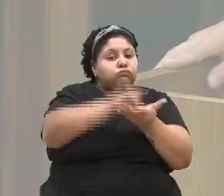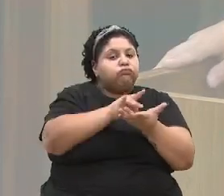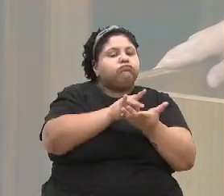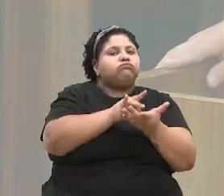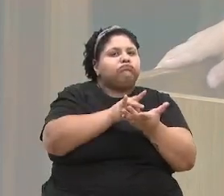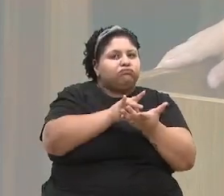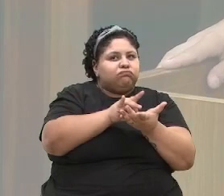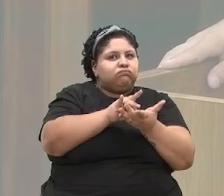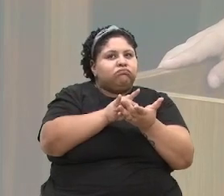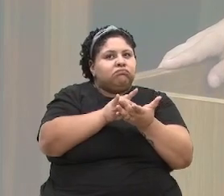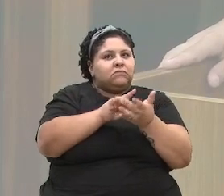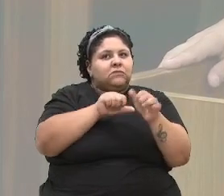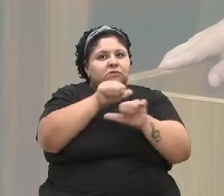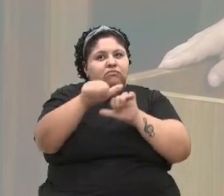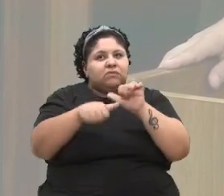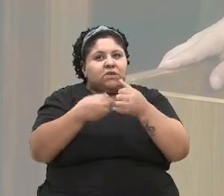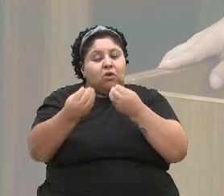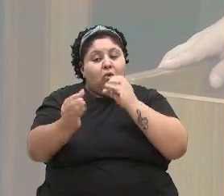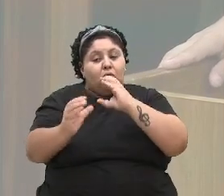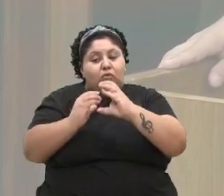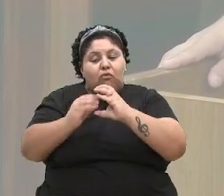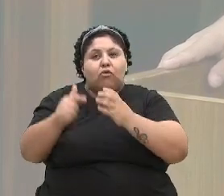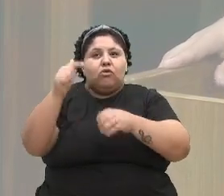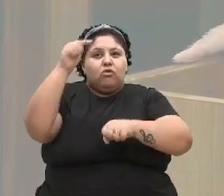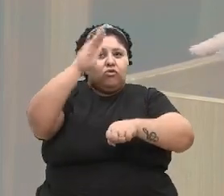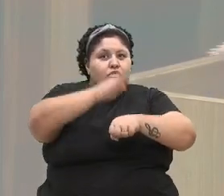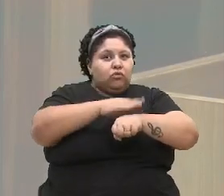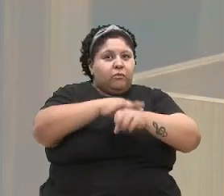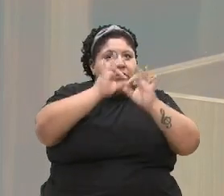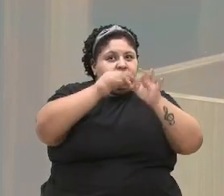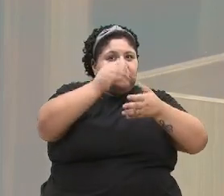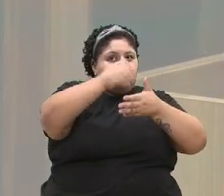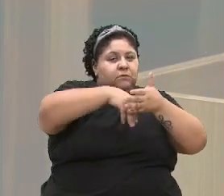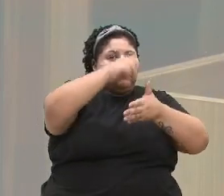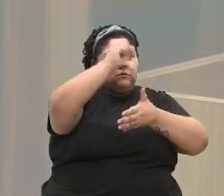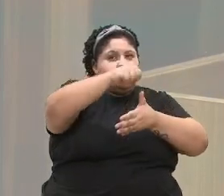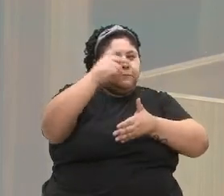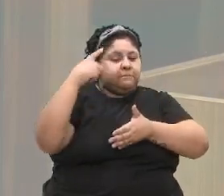se torne intransponível. No momento oportuno, votarei favorável ao presidente Marissol. Obrigado.